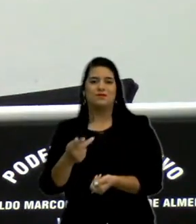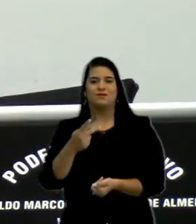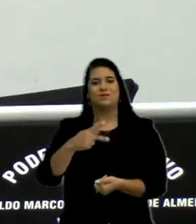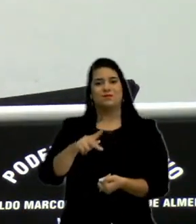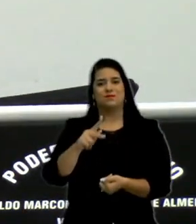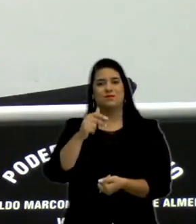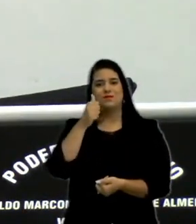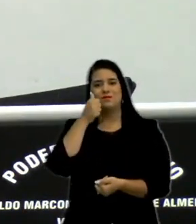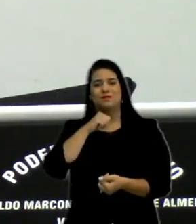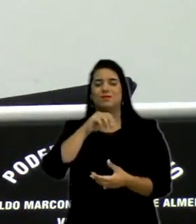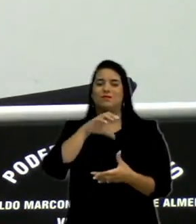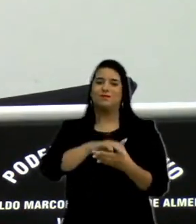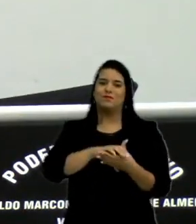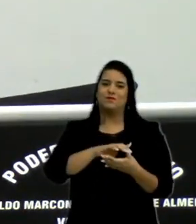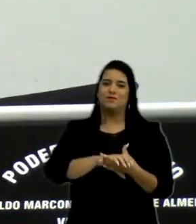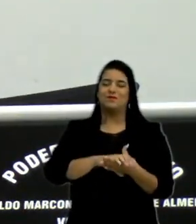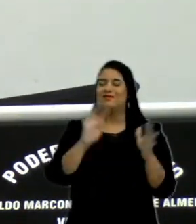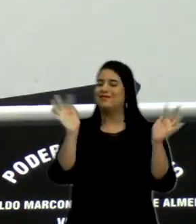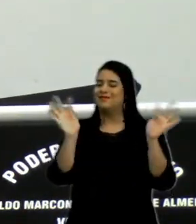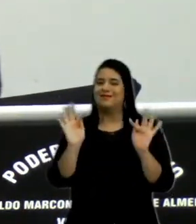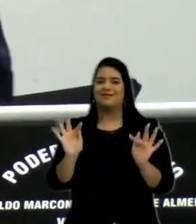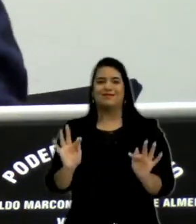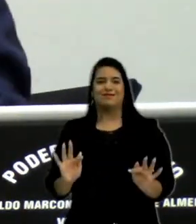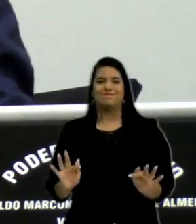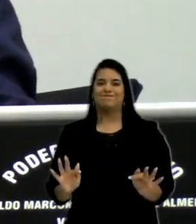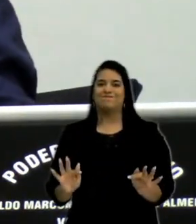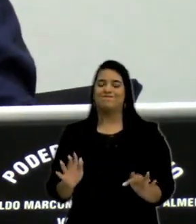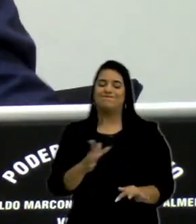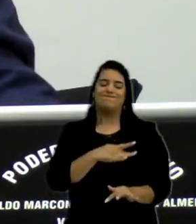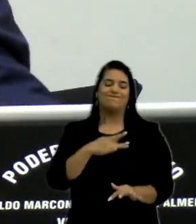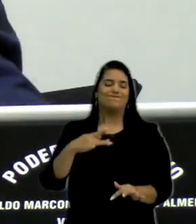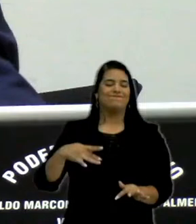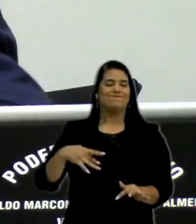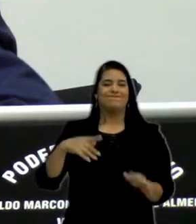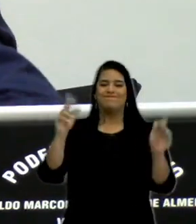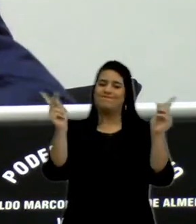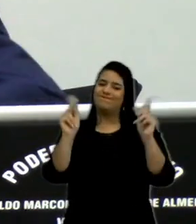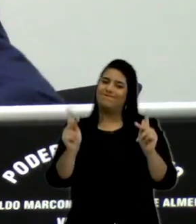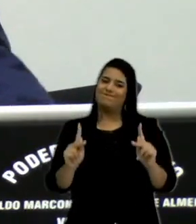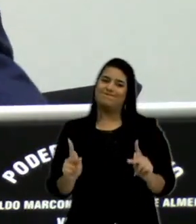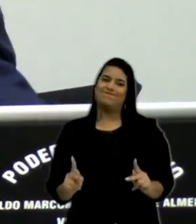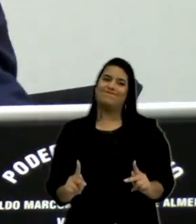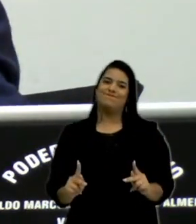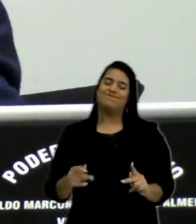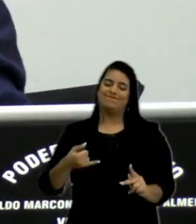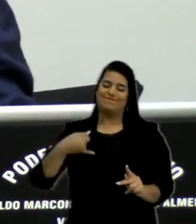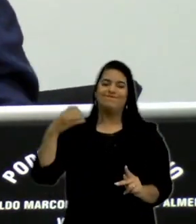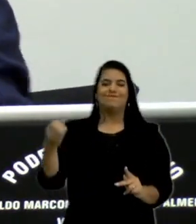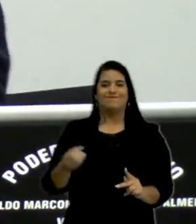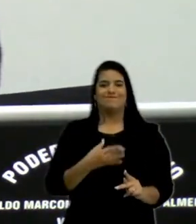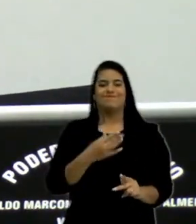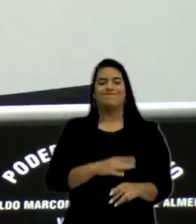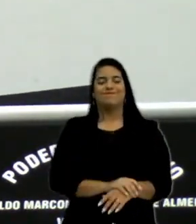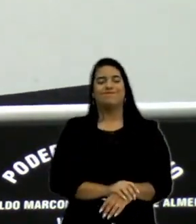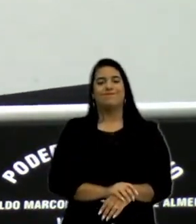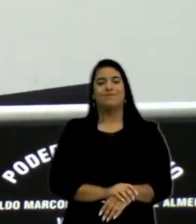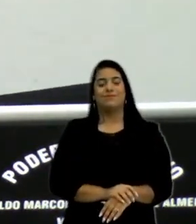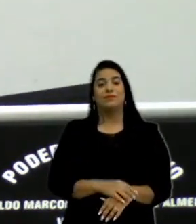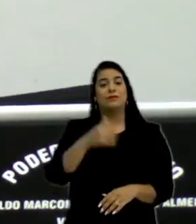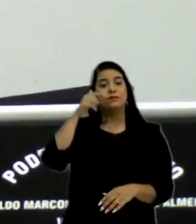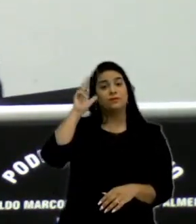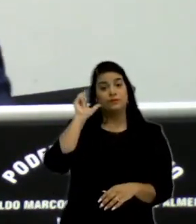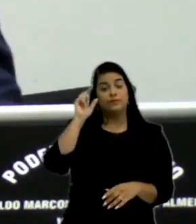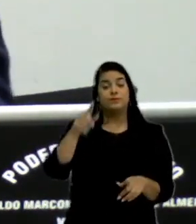esposa, muita felicidade, muita saúde e paz aí, e um feliz aniversário. No dia de